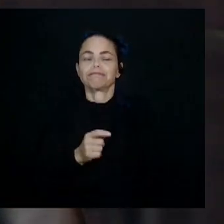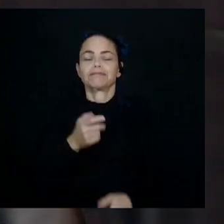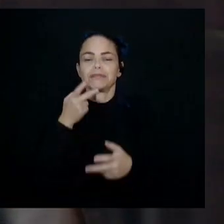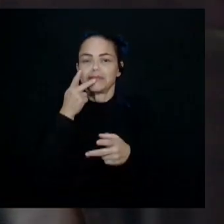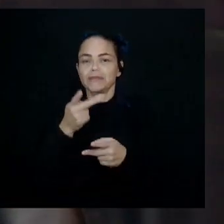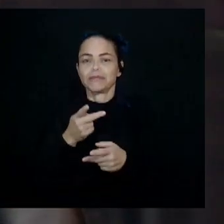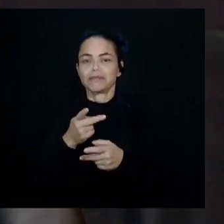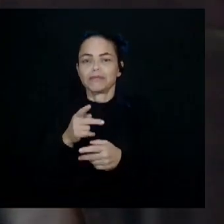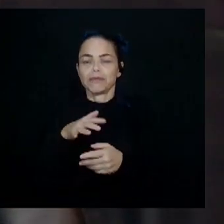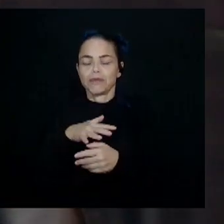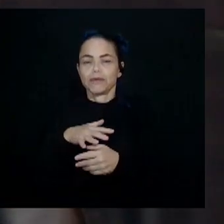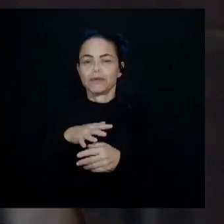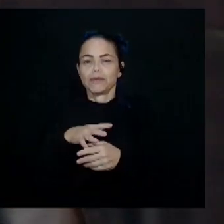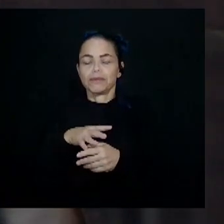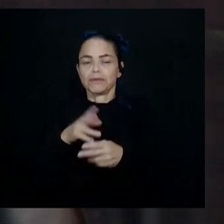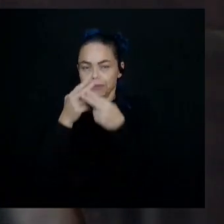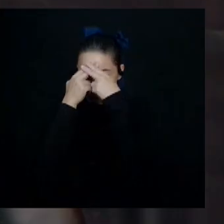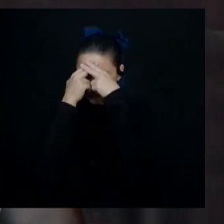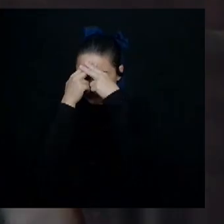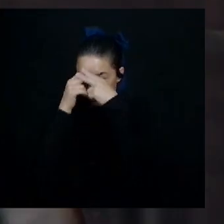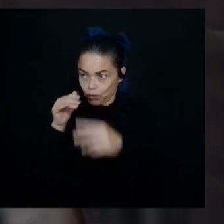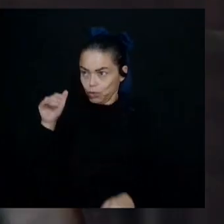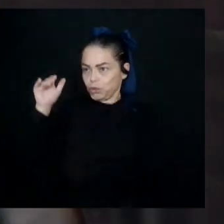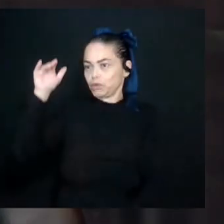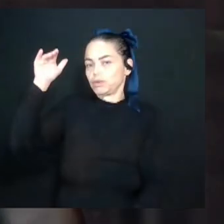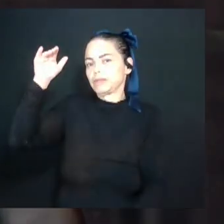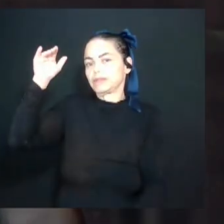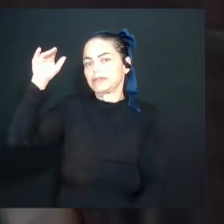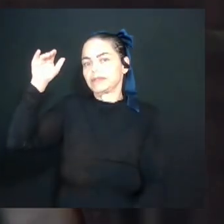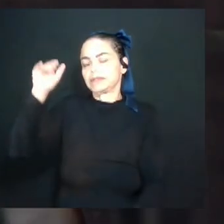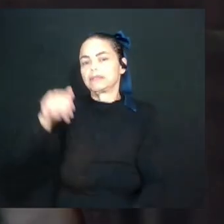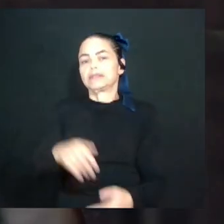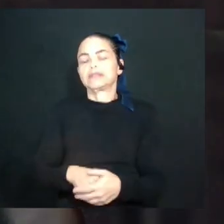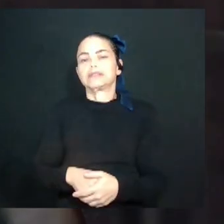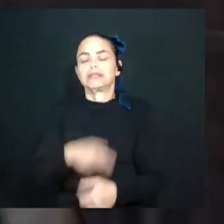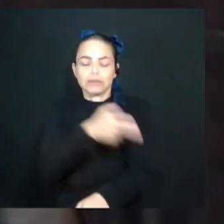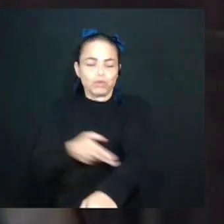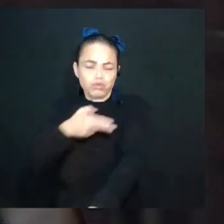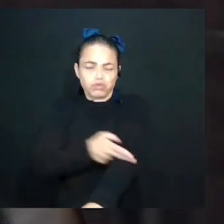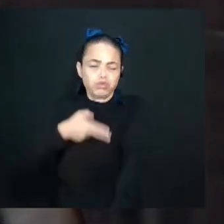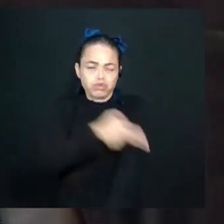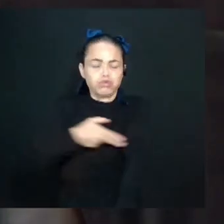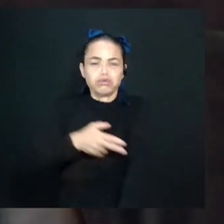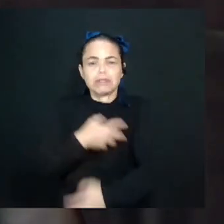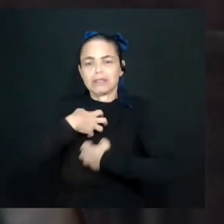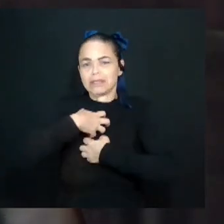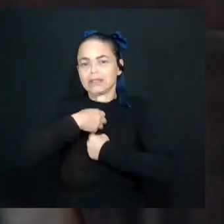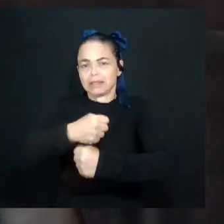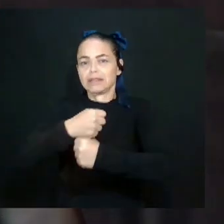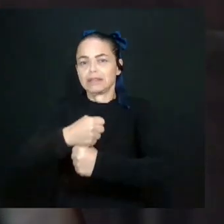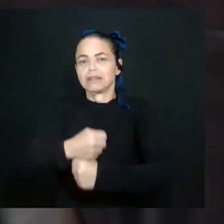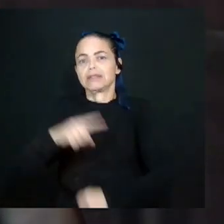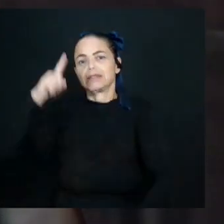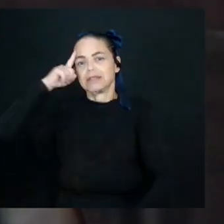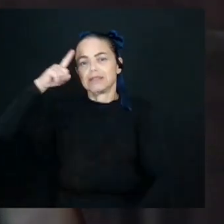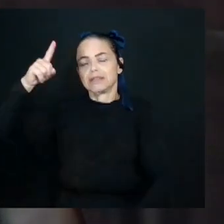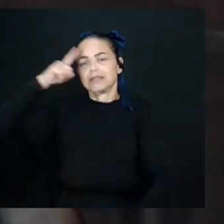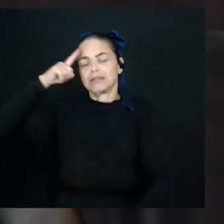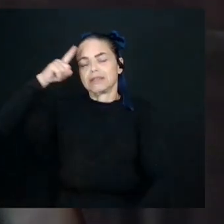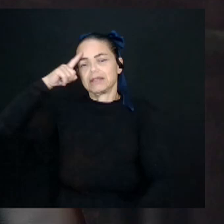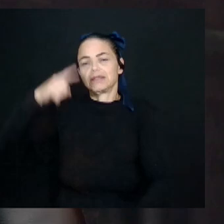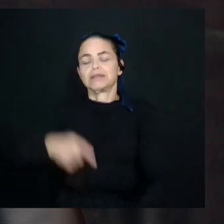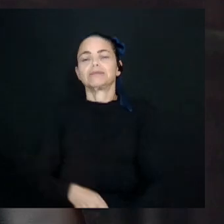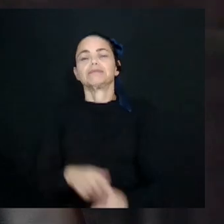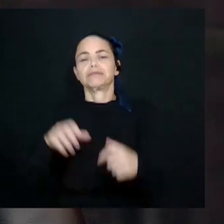com esse trauma e aí vem autolesão, suicídio, que eu vejo todo dia, né? No consultório,